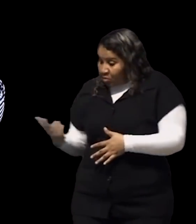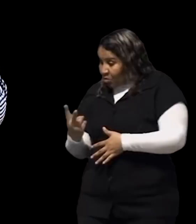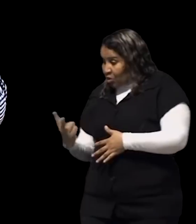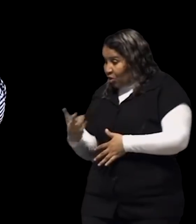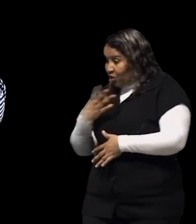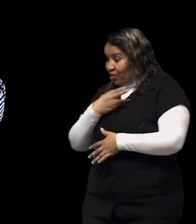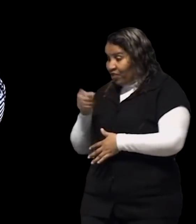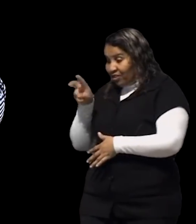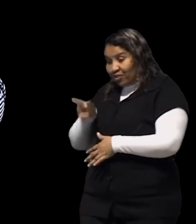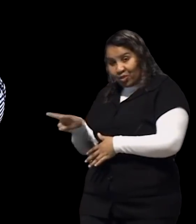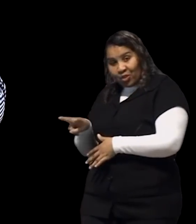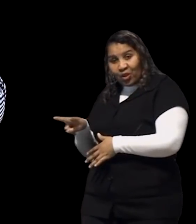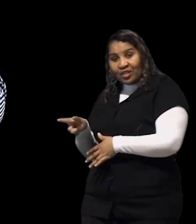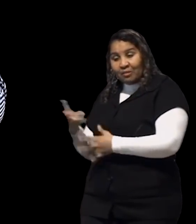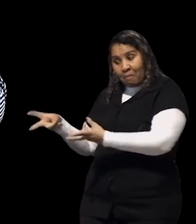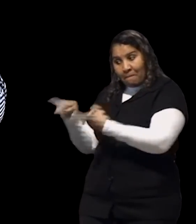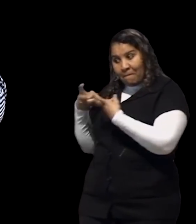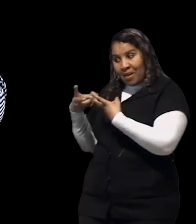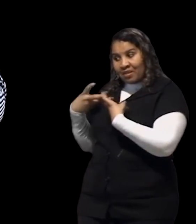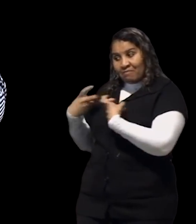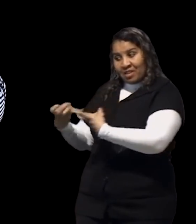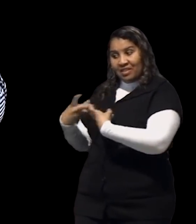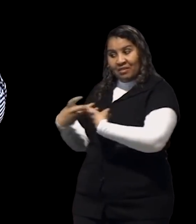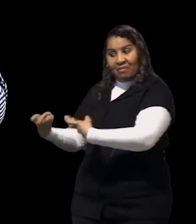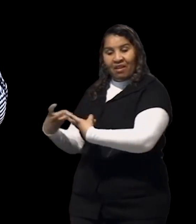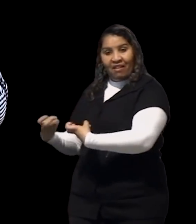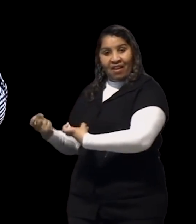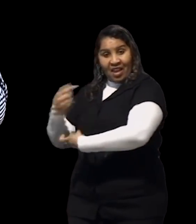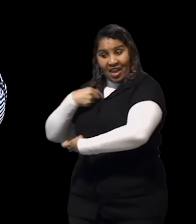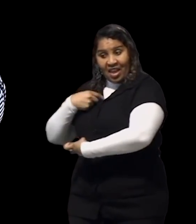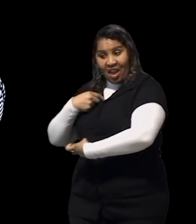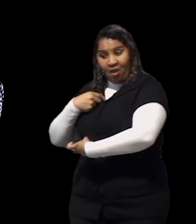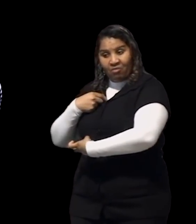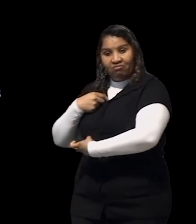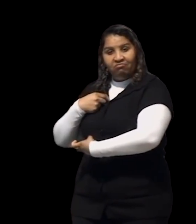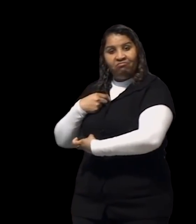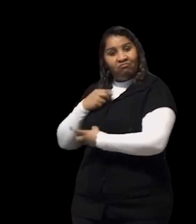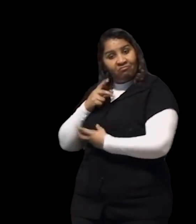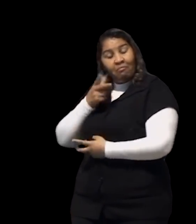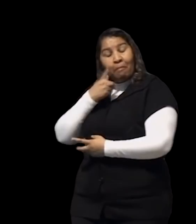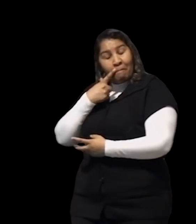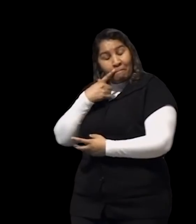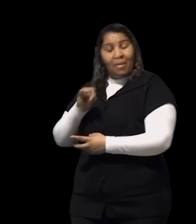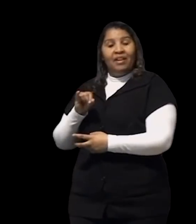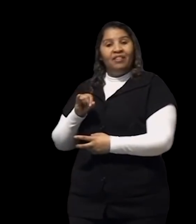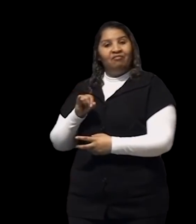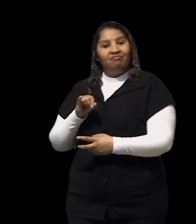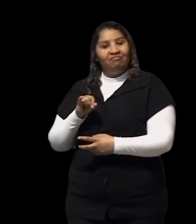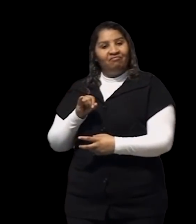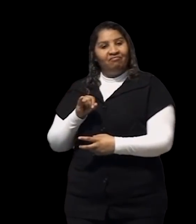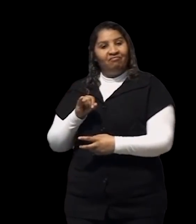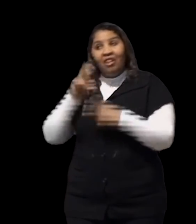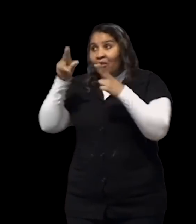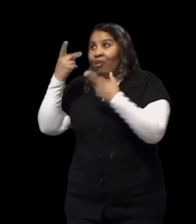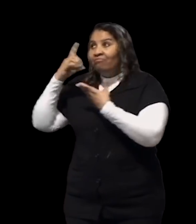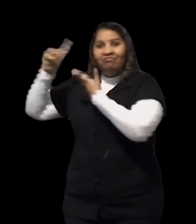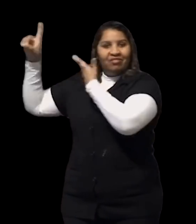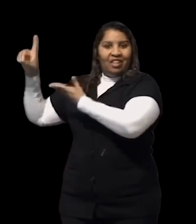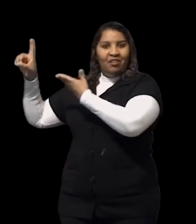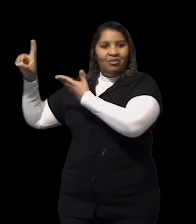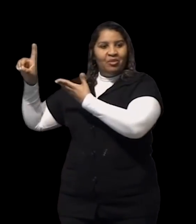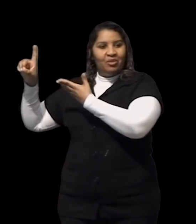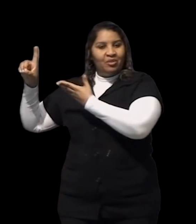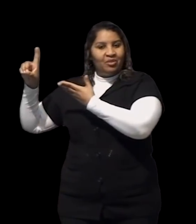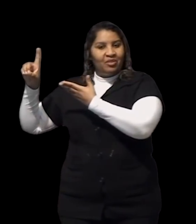direção pai alguém que dá identidade é o que tá acontecendo aqui é que tem um outro filho que ele trabalha trabalha trabalha